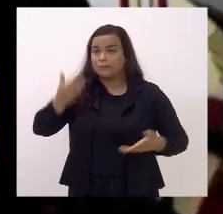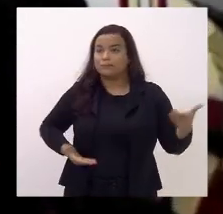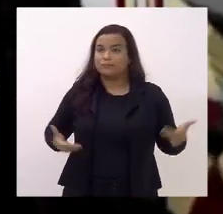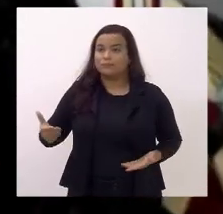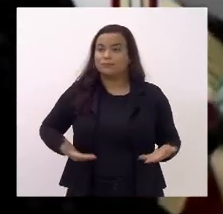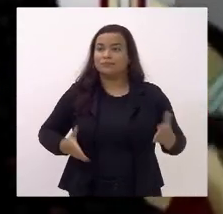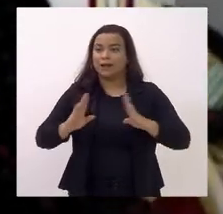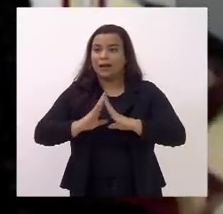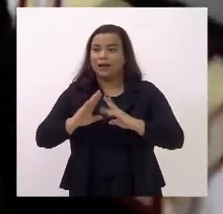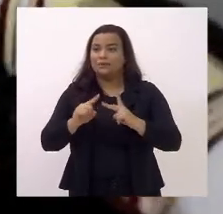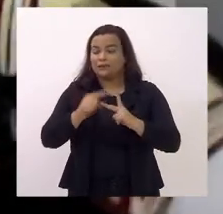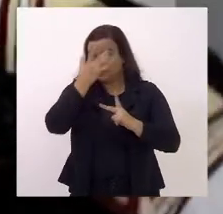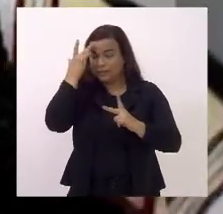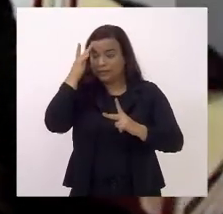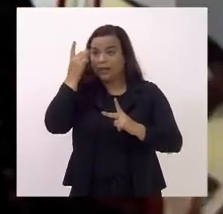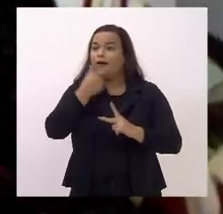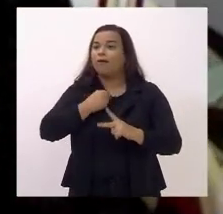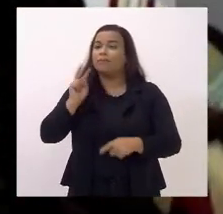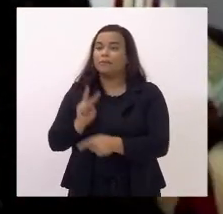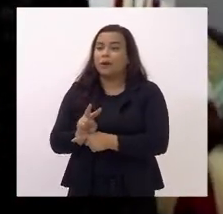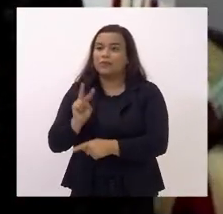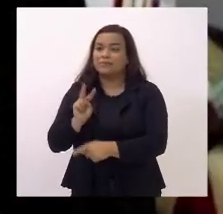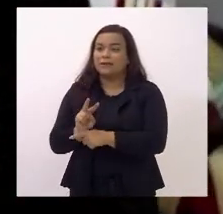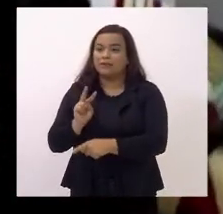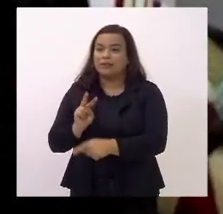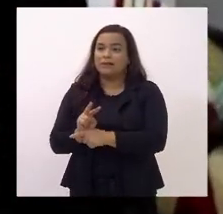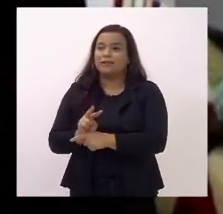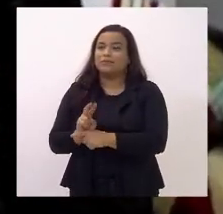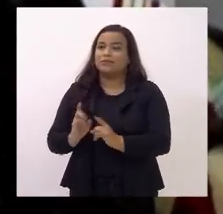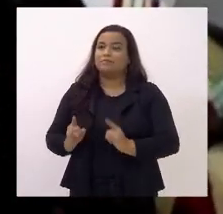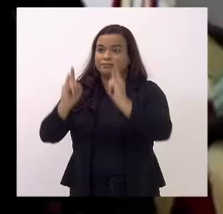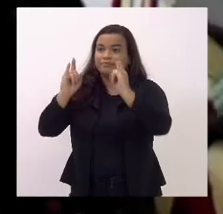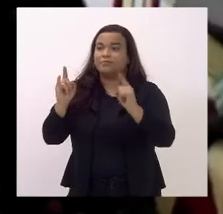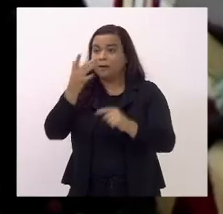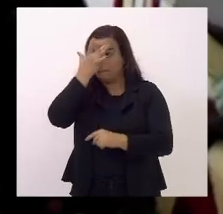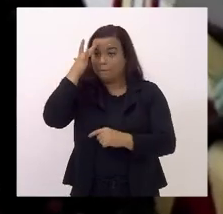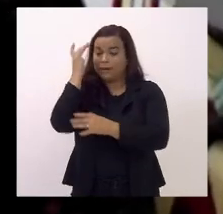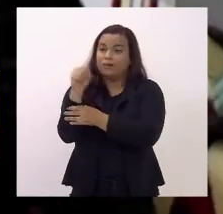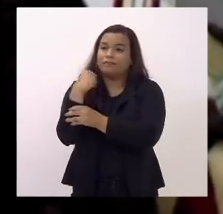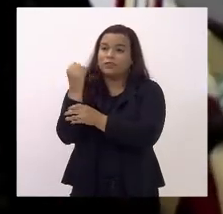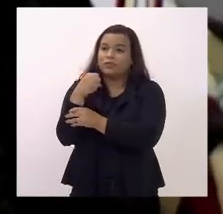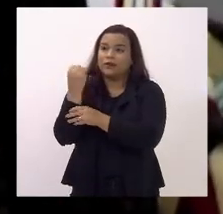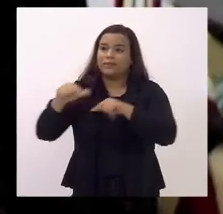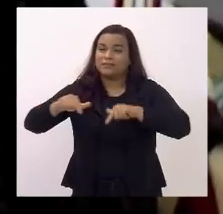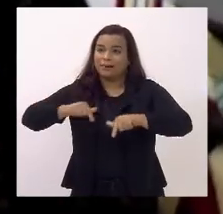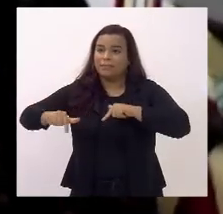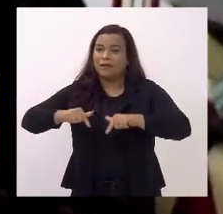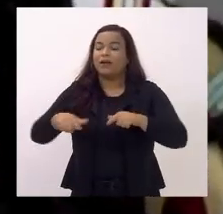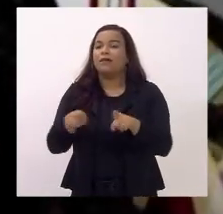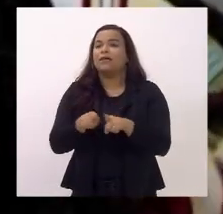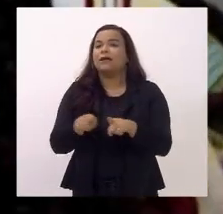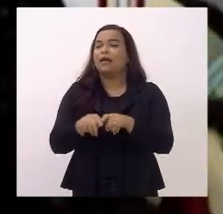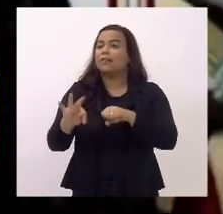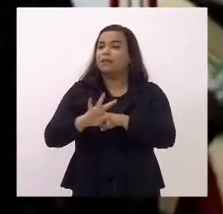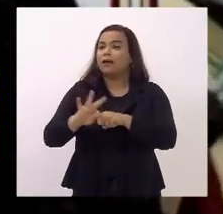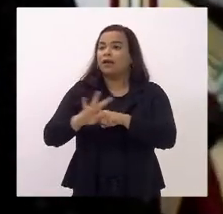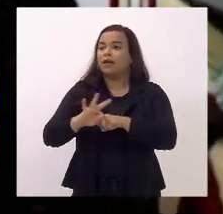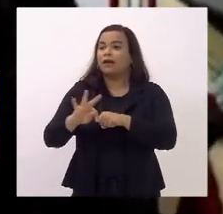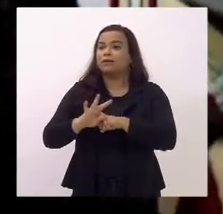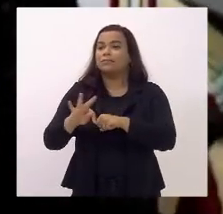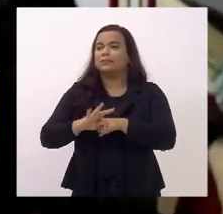dos porteiros, né? Dos fisioterapeutas, dos técnicos, né? A